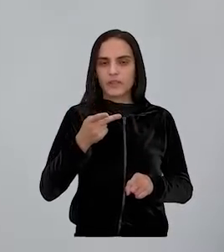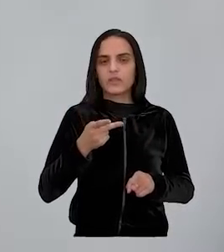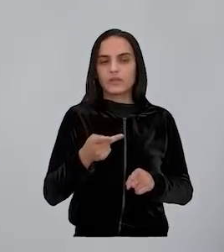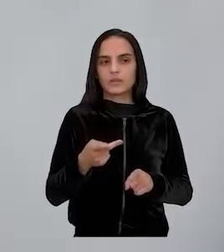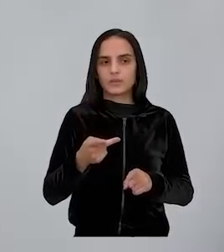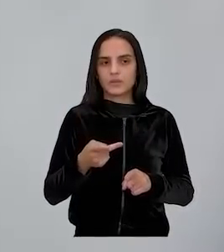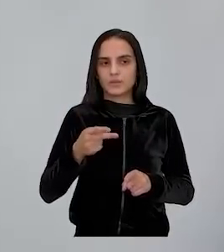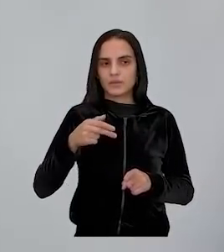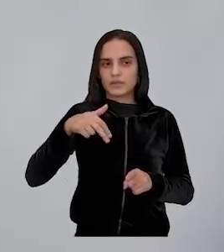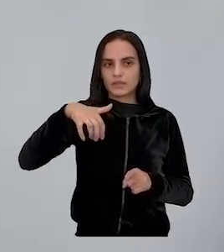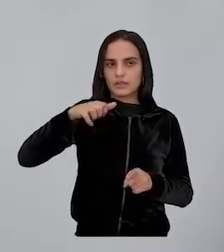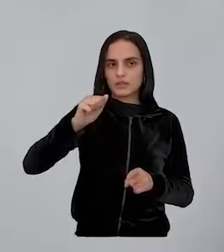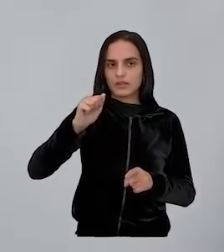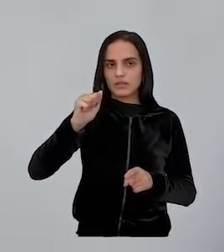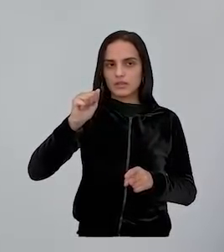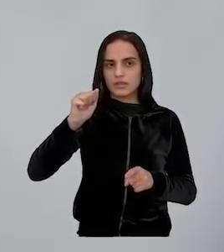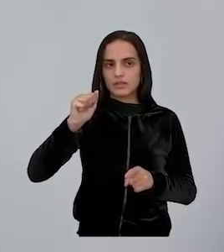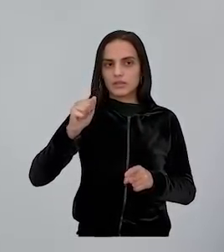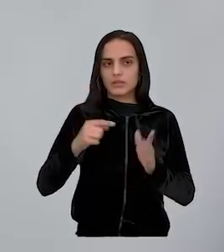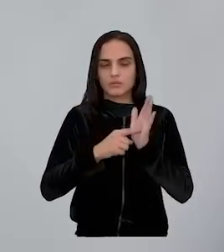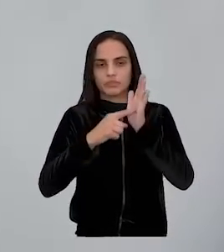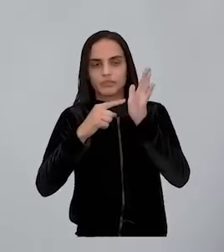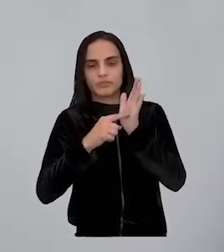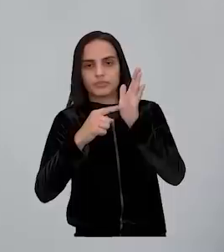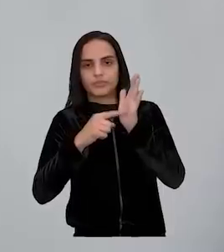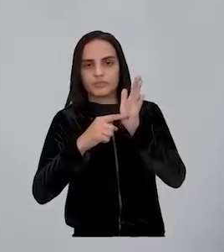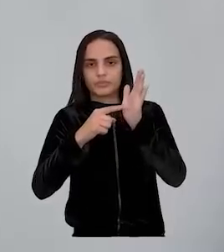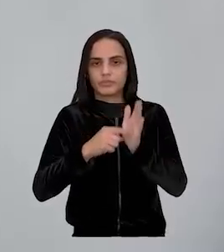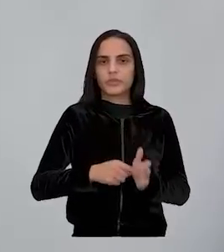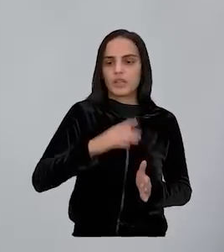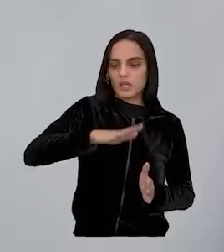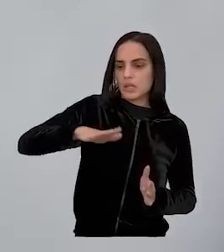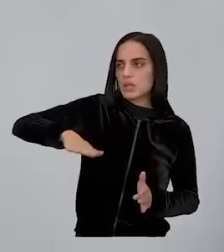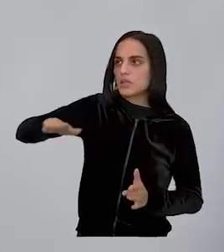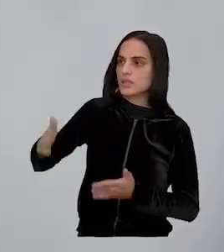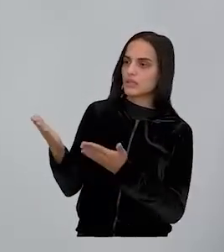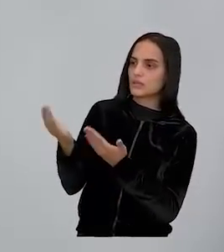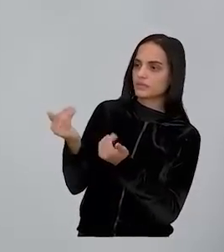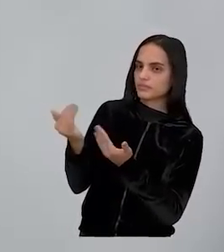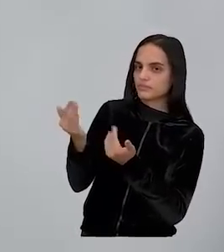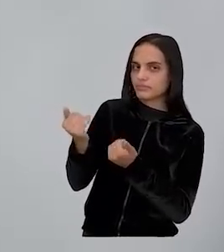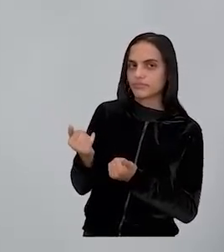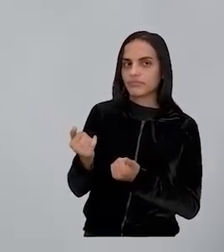Pro Elcio, colocou exposição de criança e adolescentes.